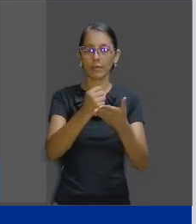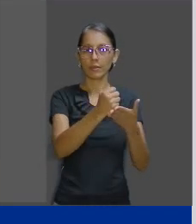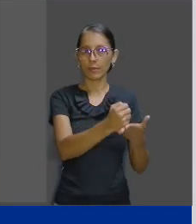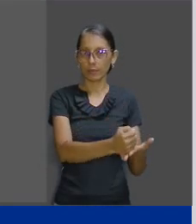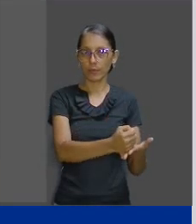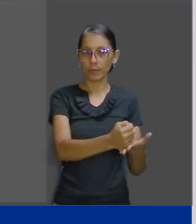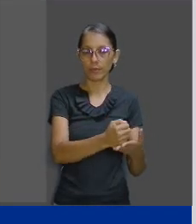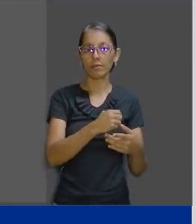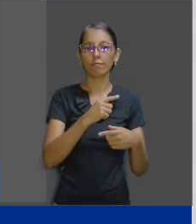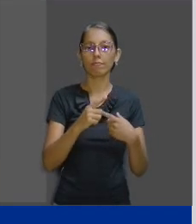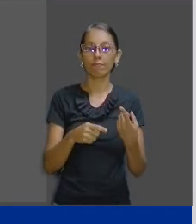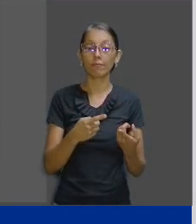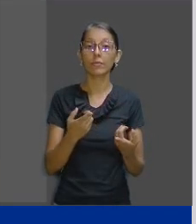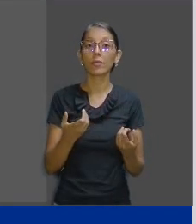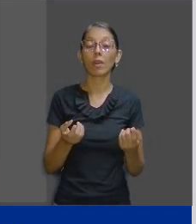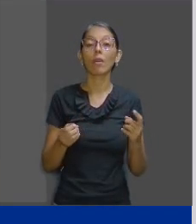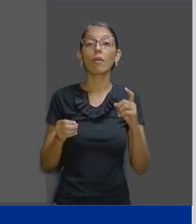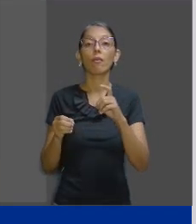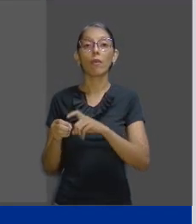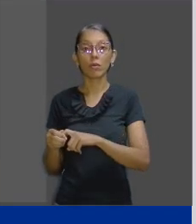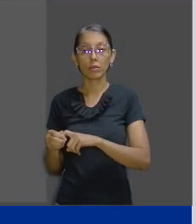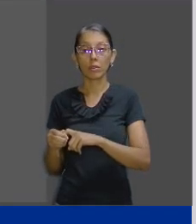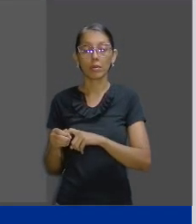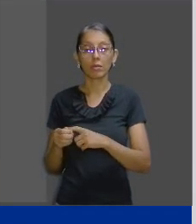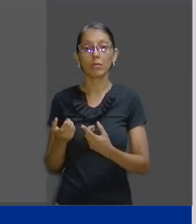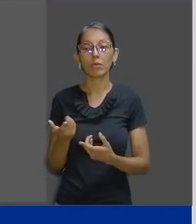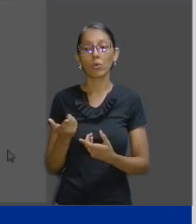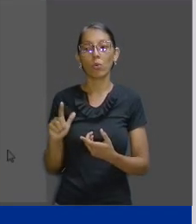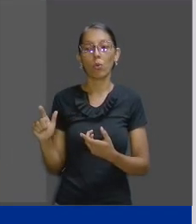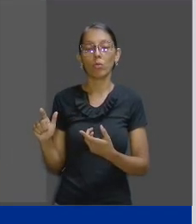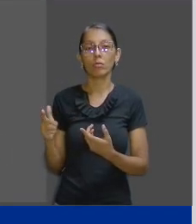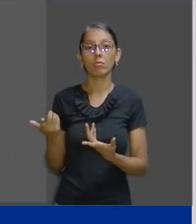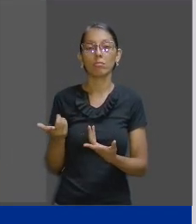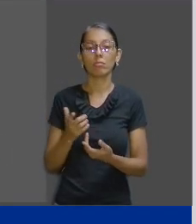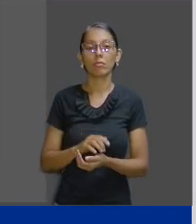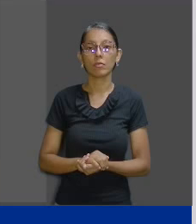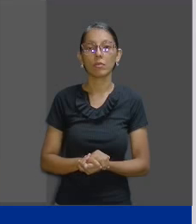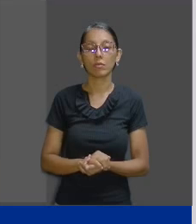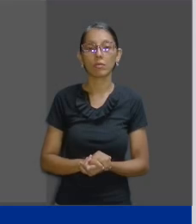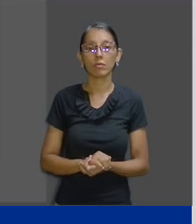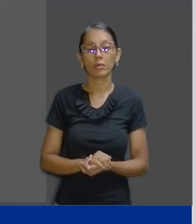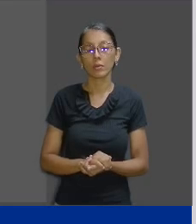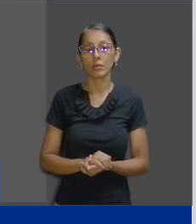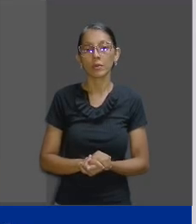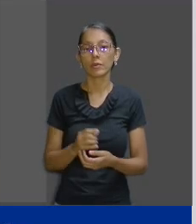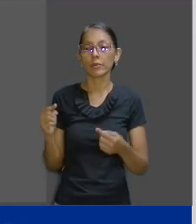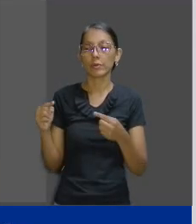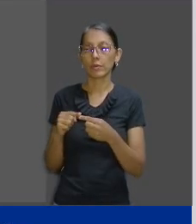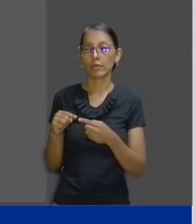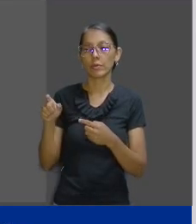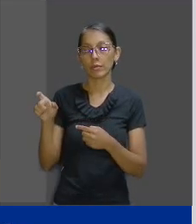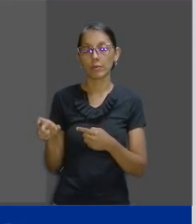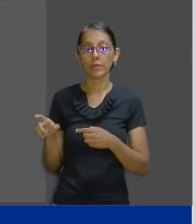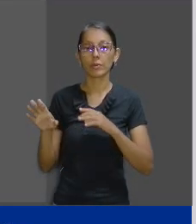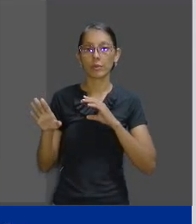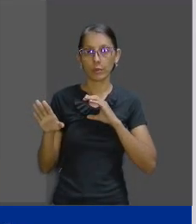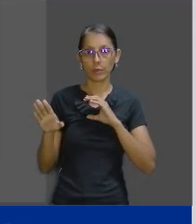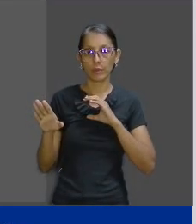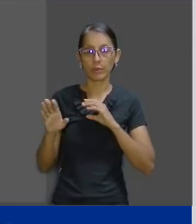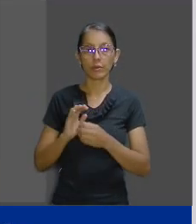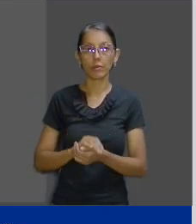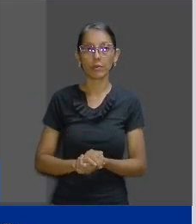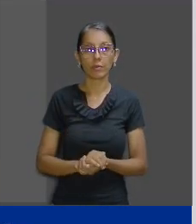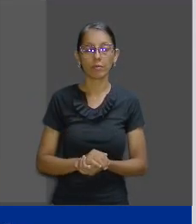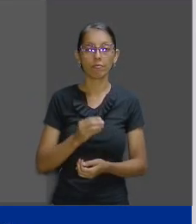que está indo voltar para o que ficou conhecido como QG da campanha do Jorge Amanajás. Esse diálogo,